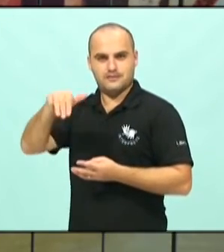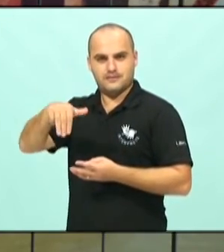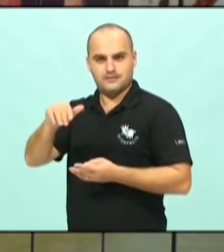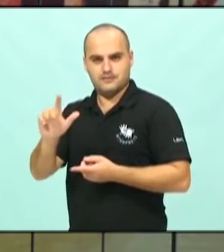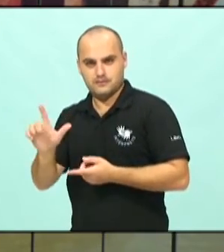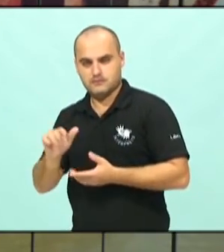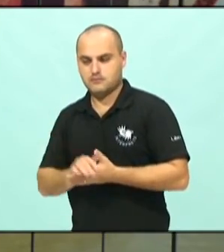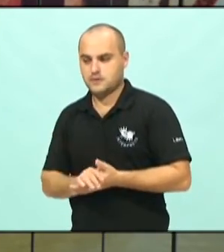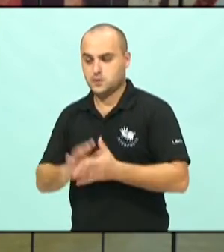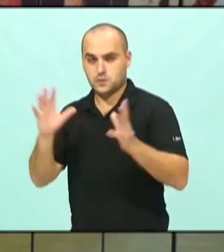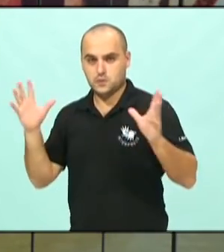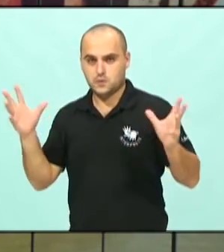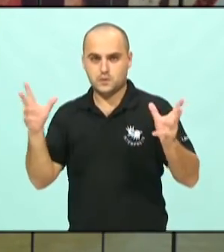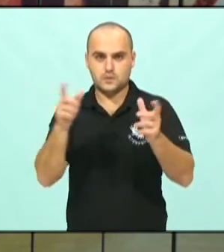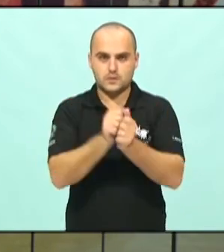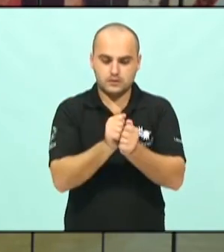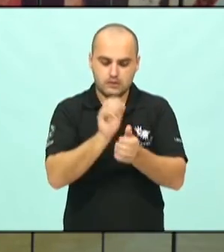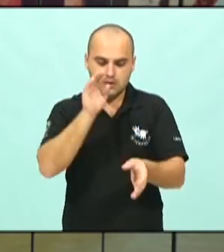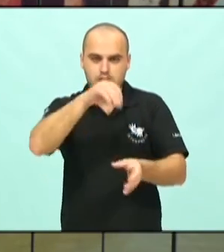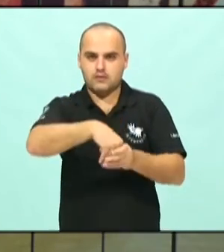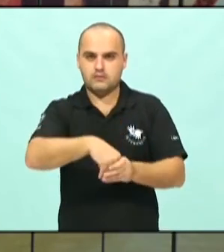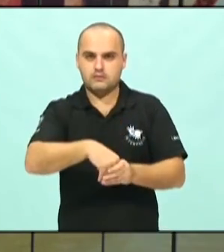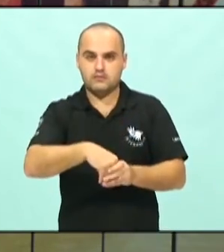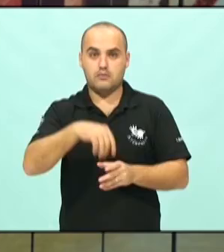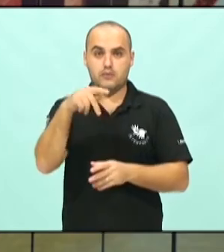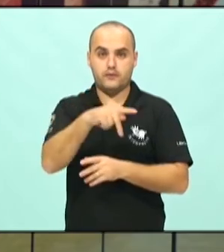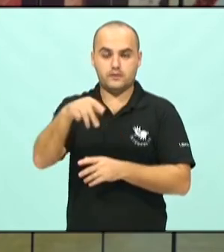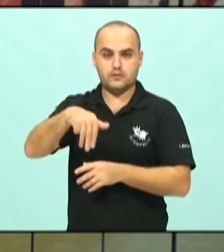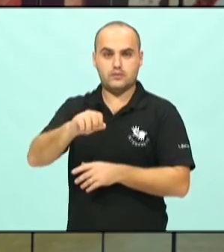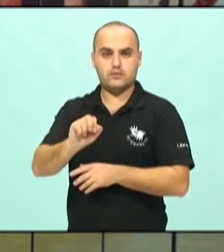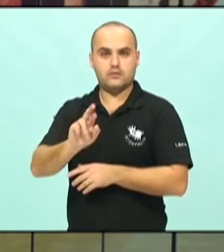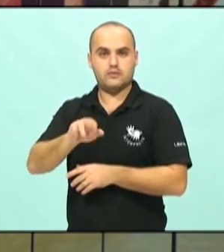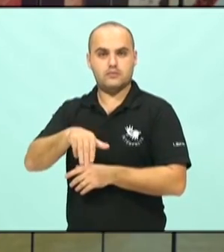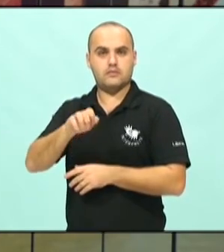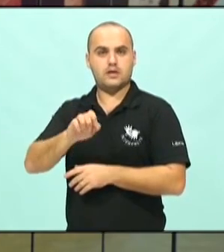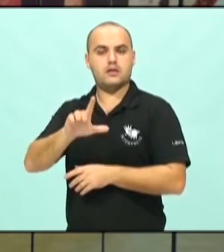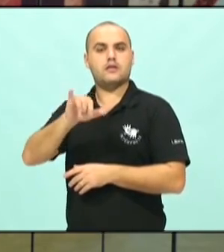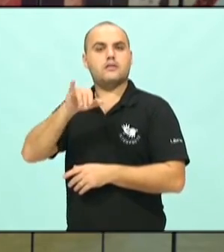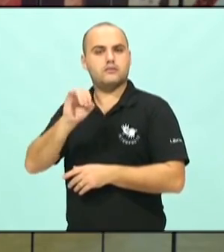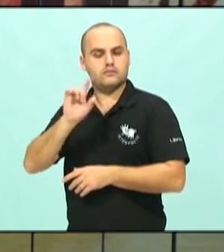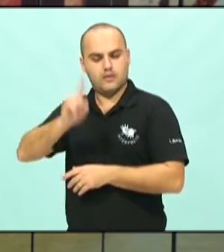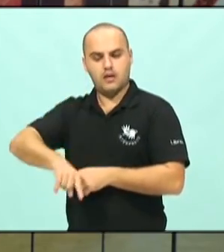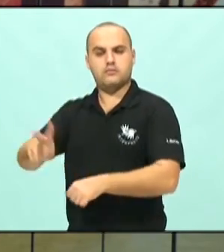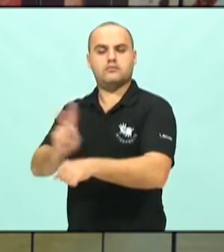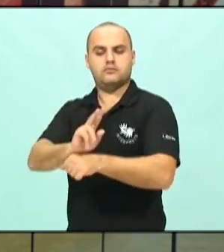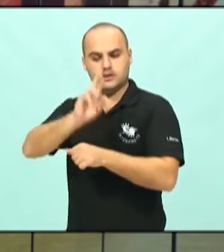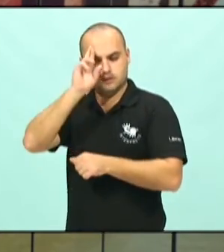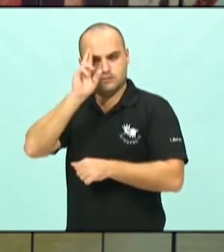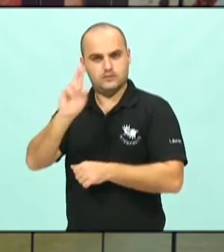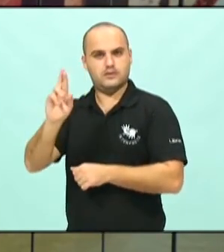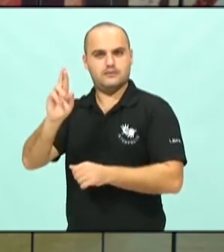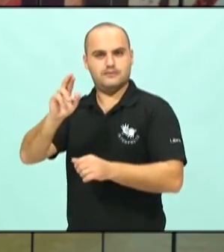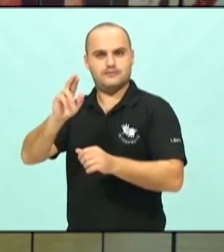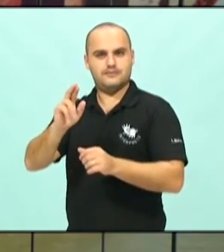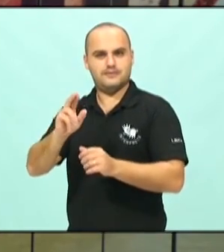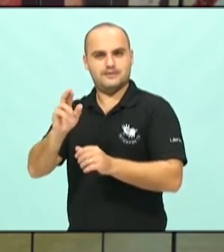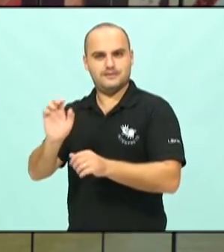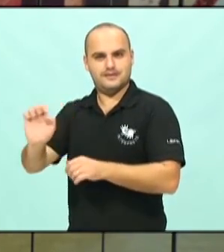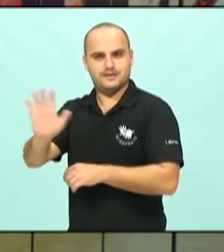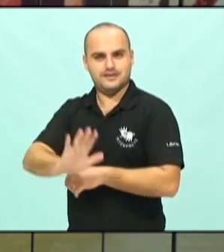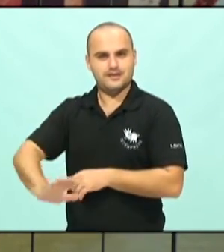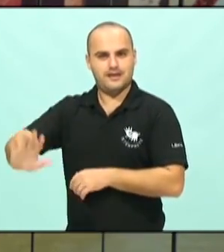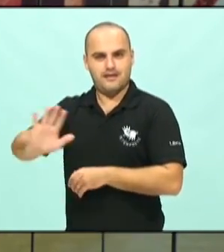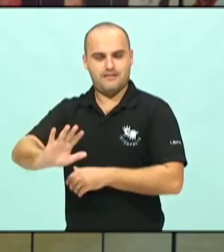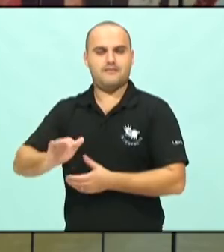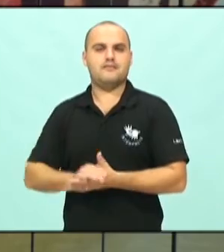4 dentro desse guarda-chuva, o professor Normélio é o nosso superintendente, e abaixo, cada fundação tem o seu diretor